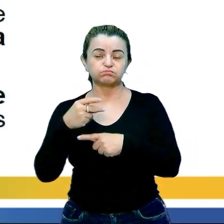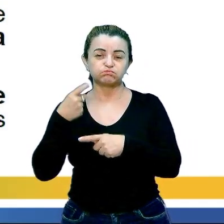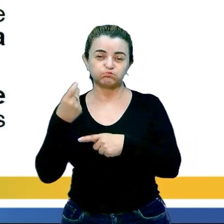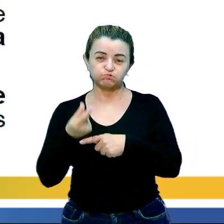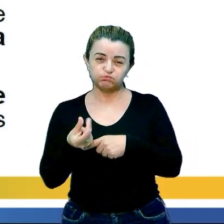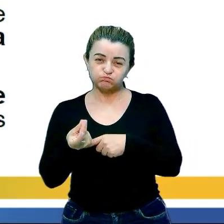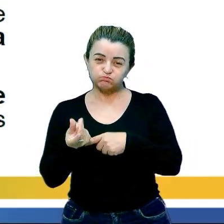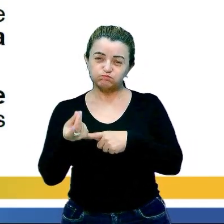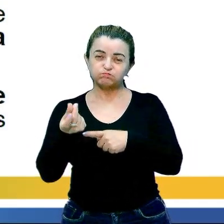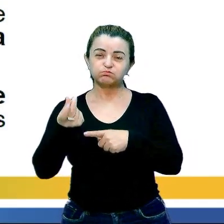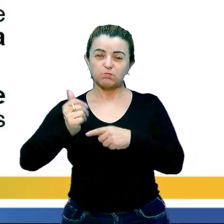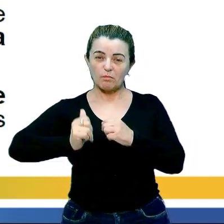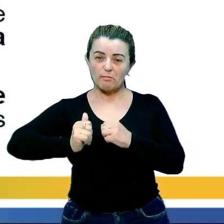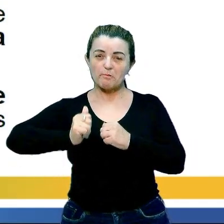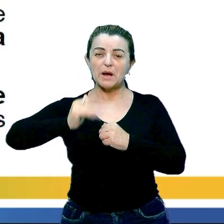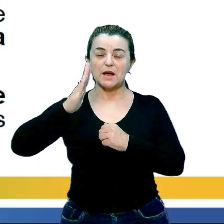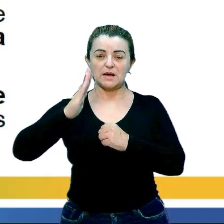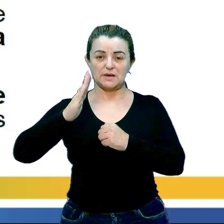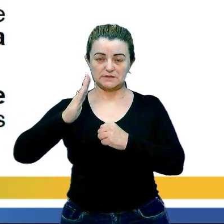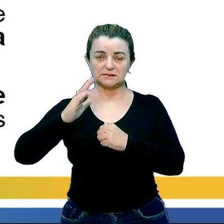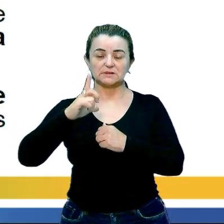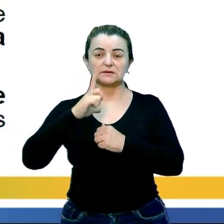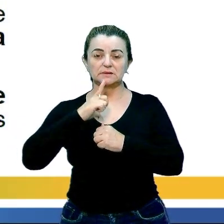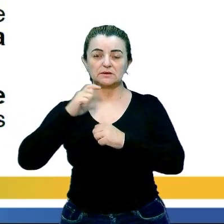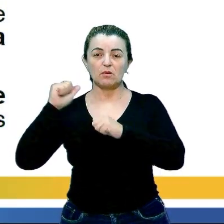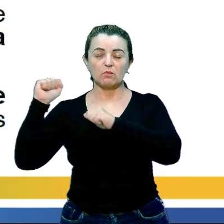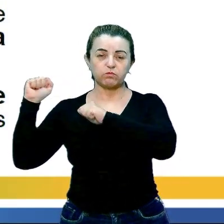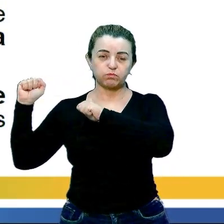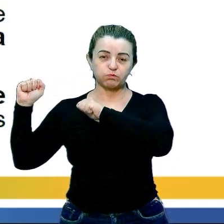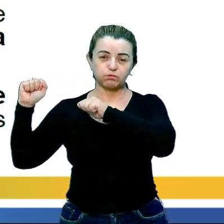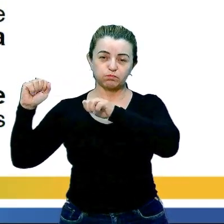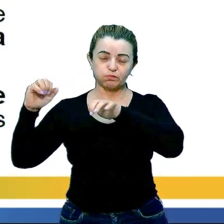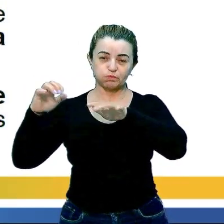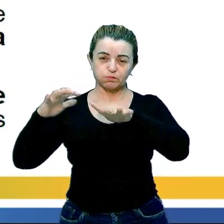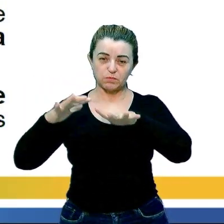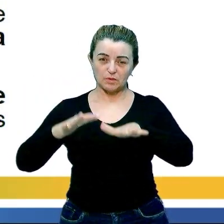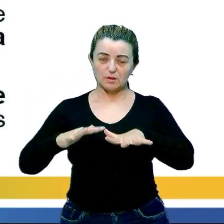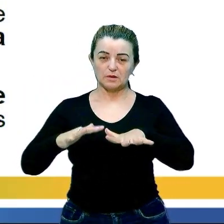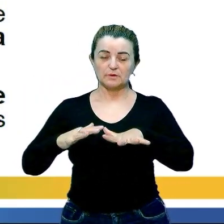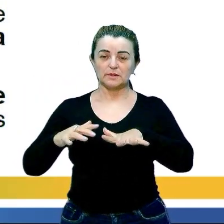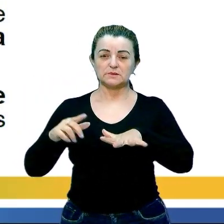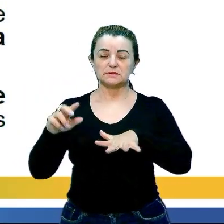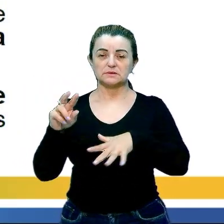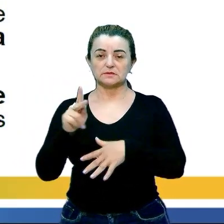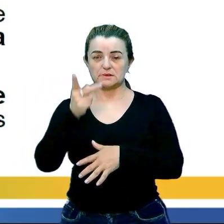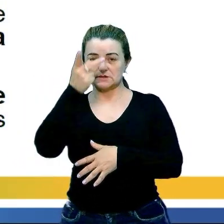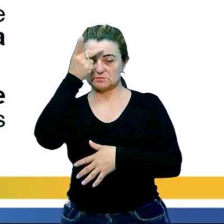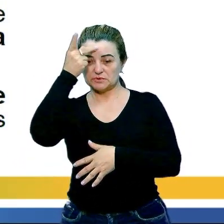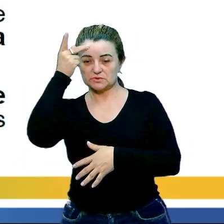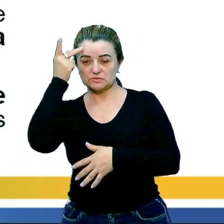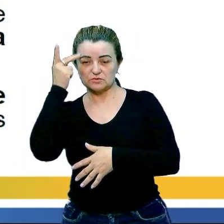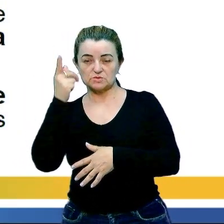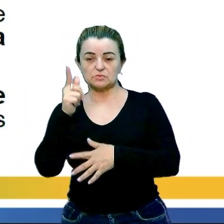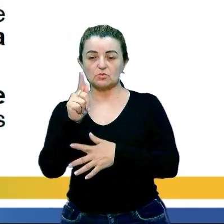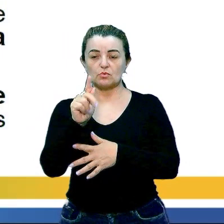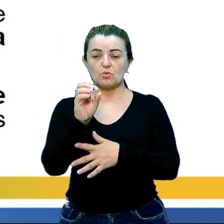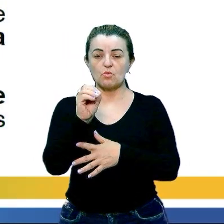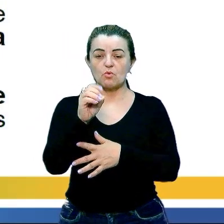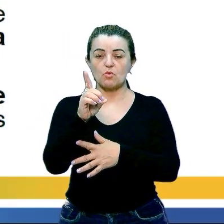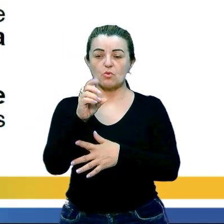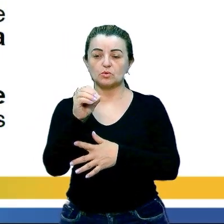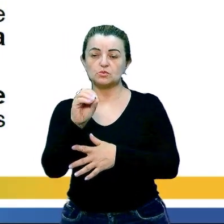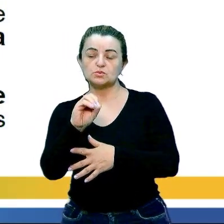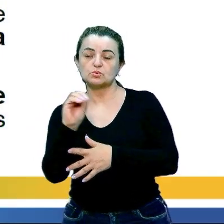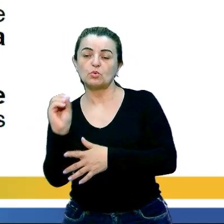A parte ocidental foi invadida, né, pelos povos bárbaros, né, pelos godos, visigodos, né, enquanto a